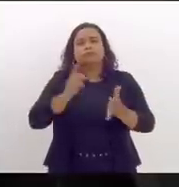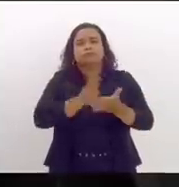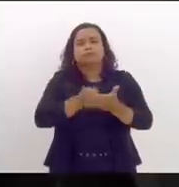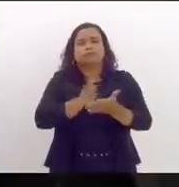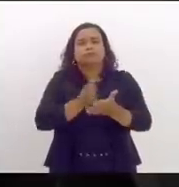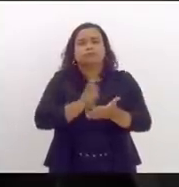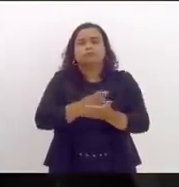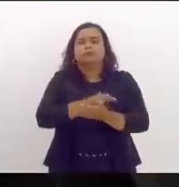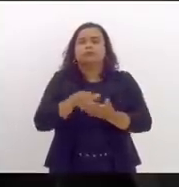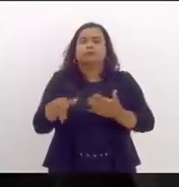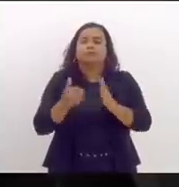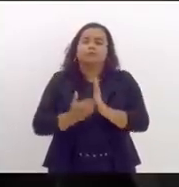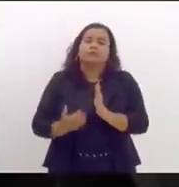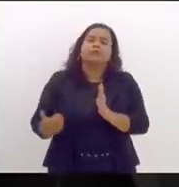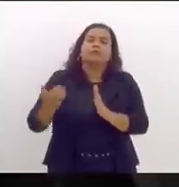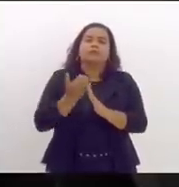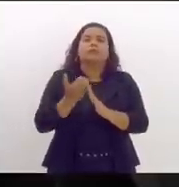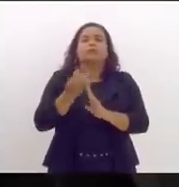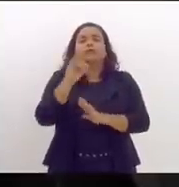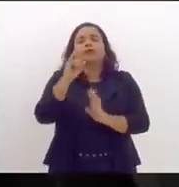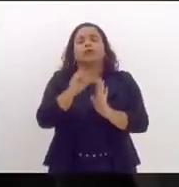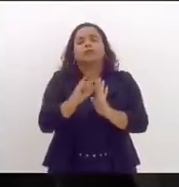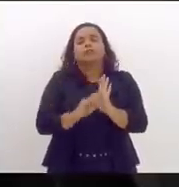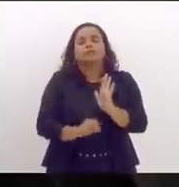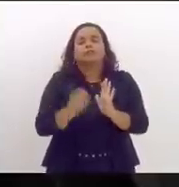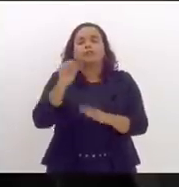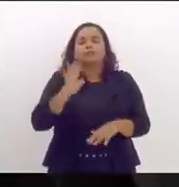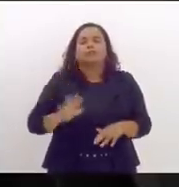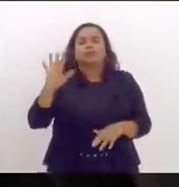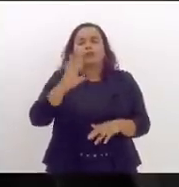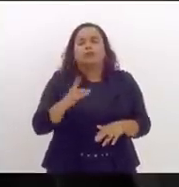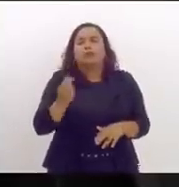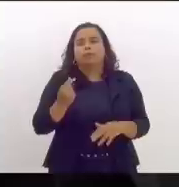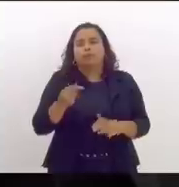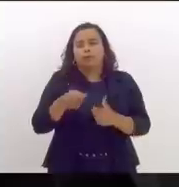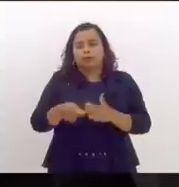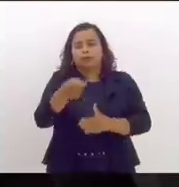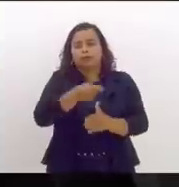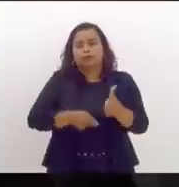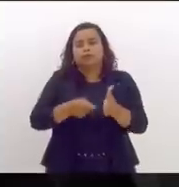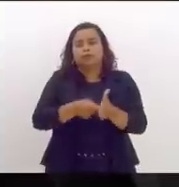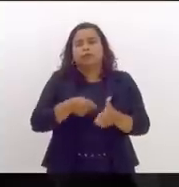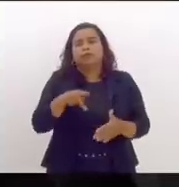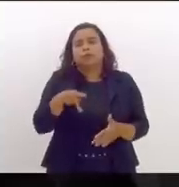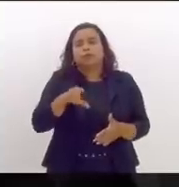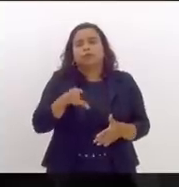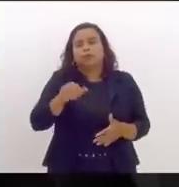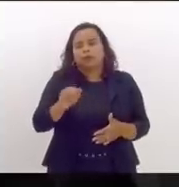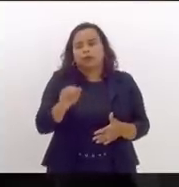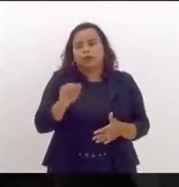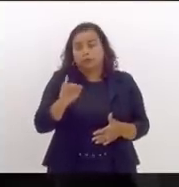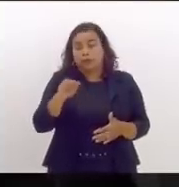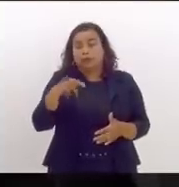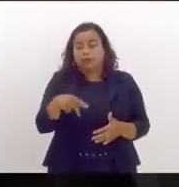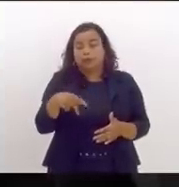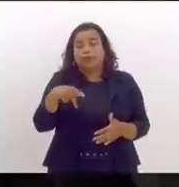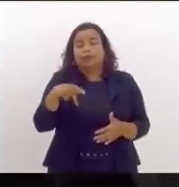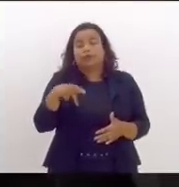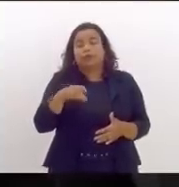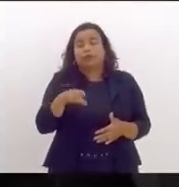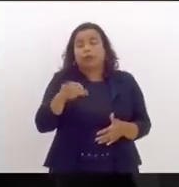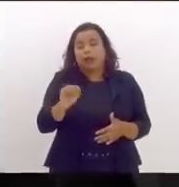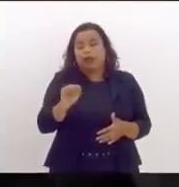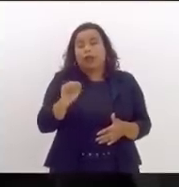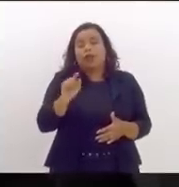superior ao índice Nacional de preços ao consumidor amplo IPCA acumulado nos 12